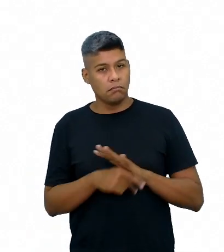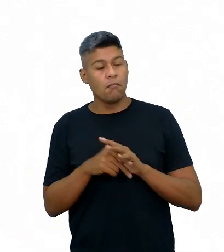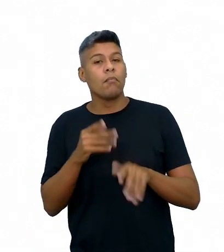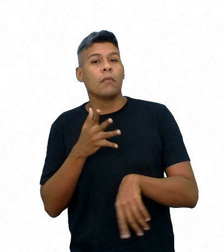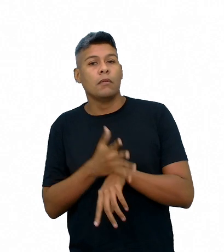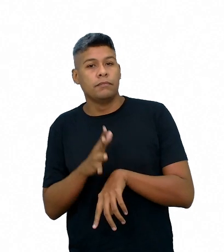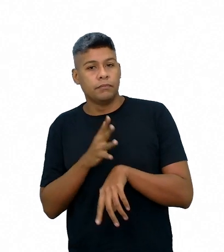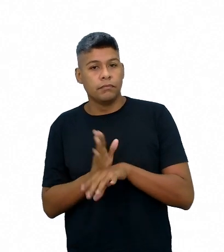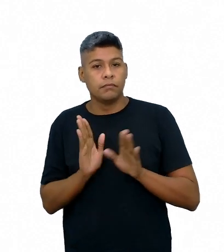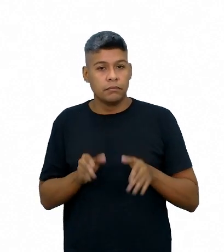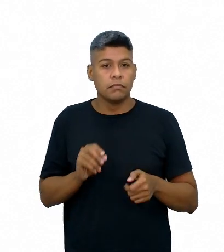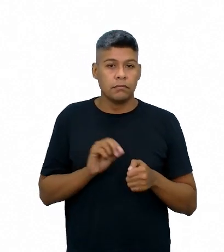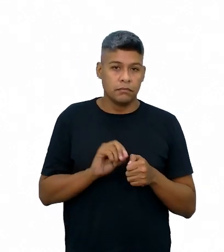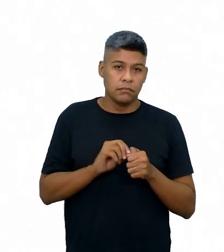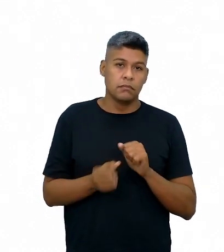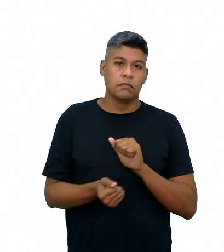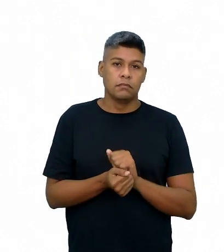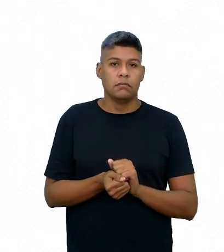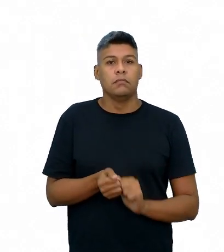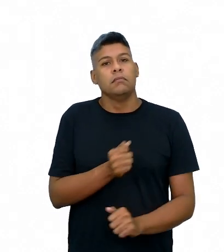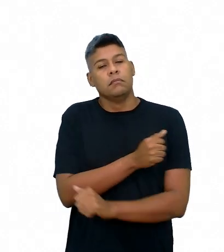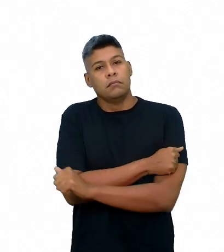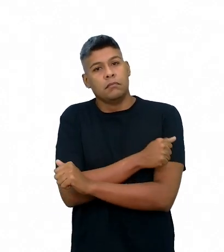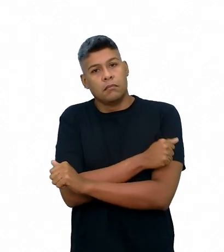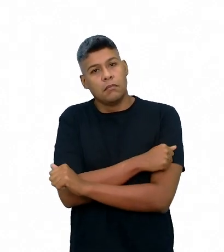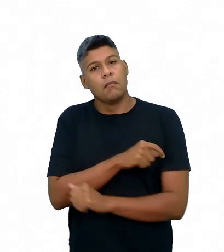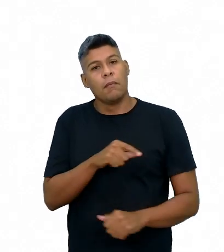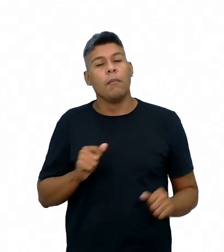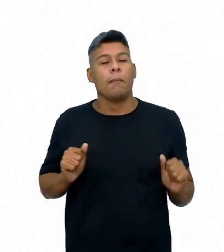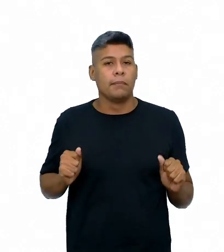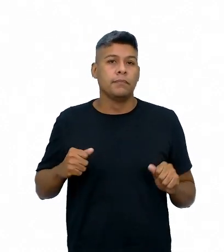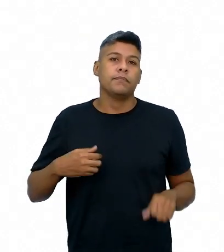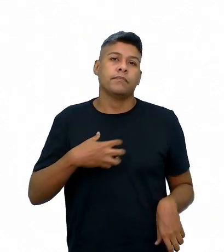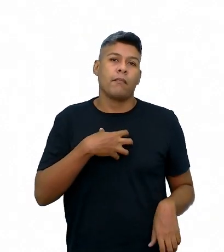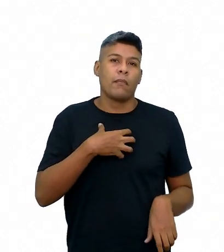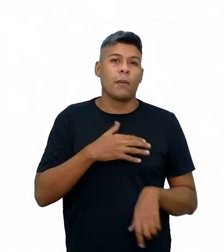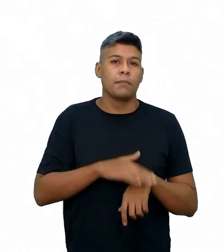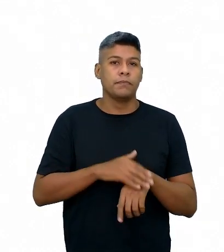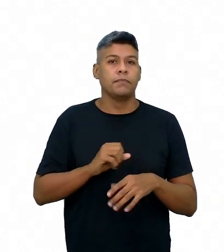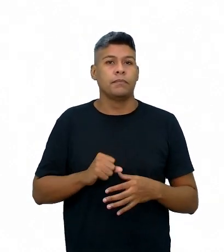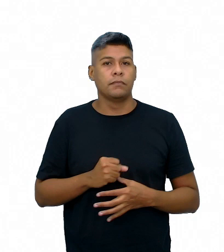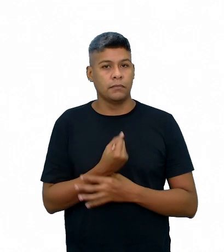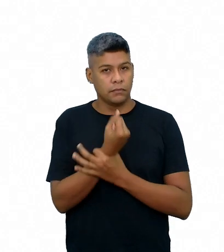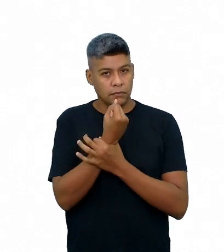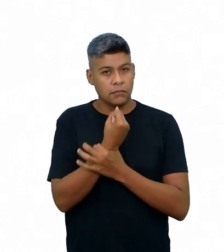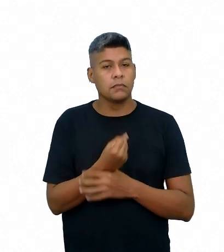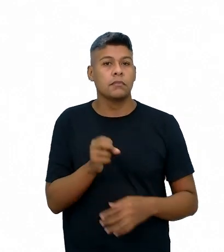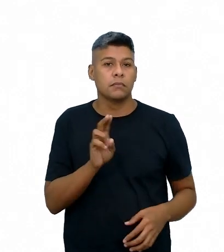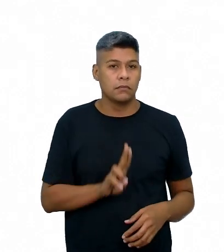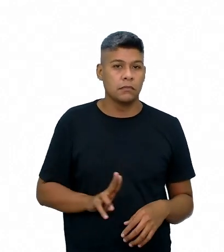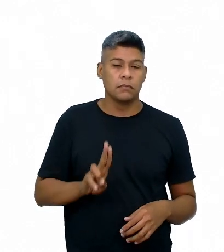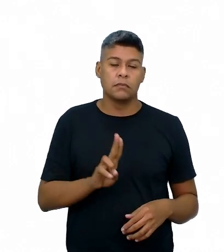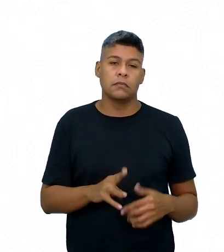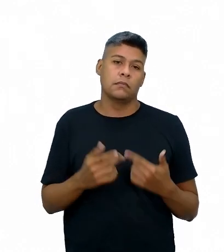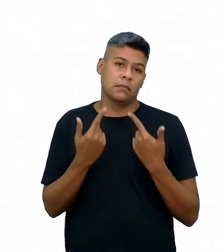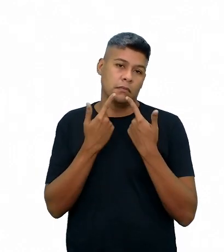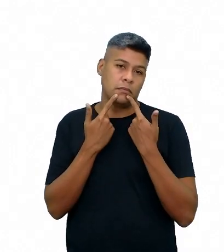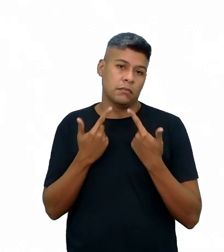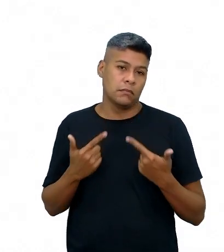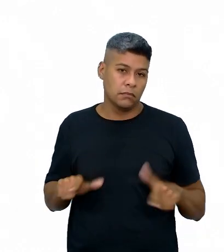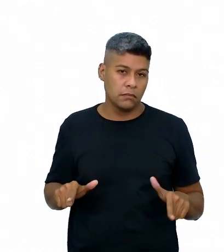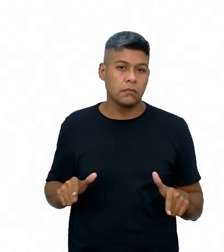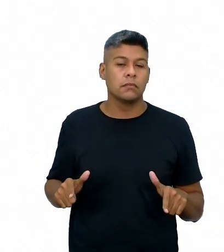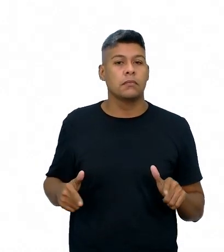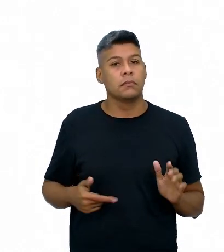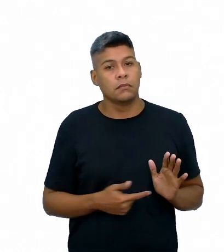prática já feita pelos alunos, de modo que ele se sinta cada vez mais seguro ao usar a linguagem para